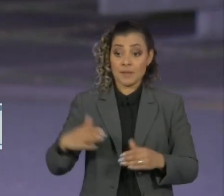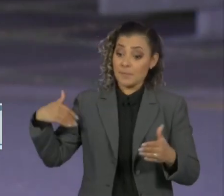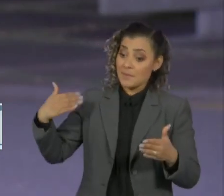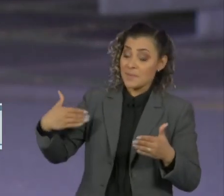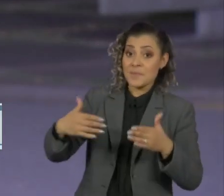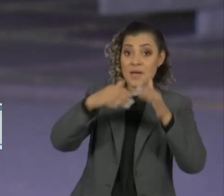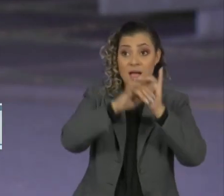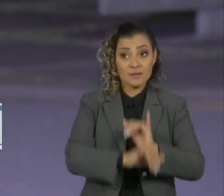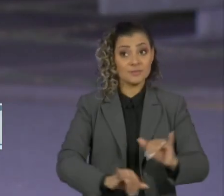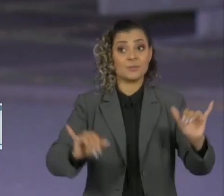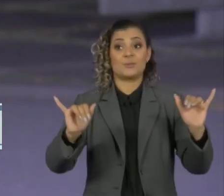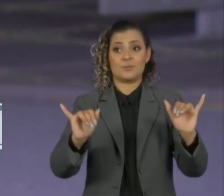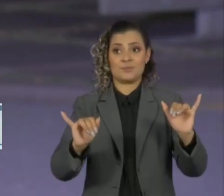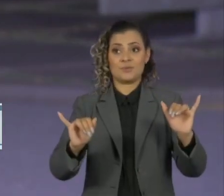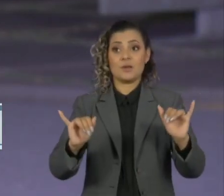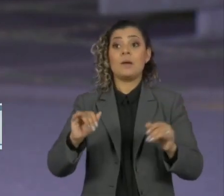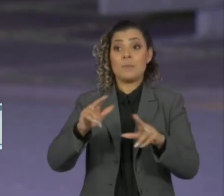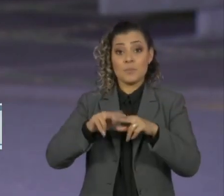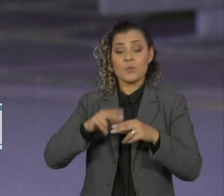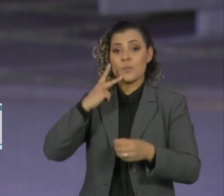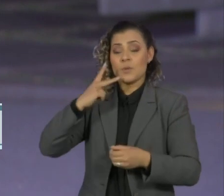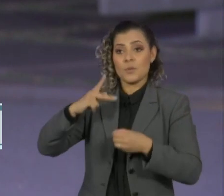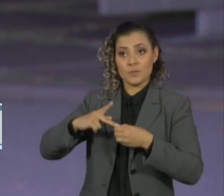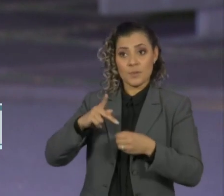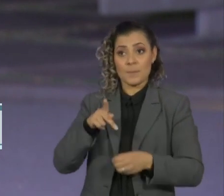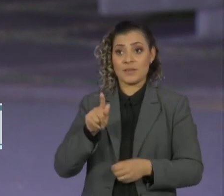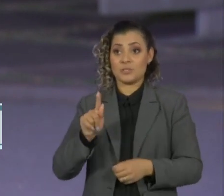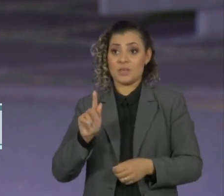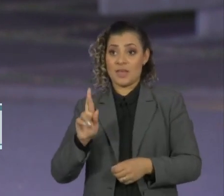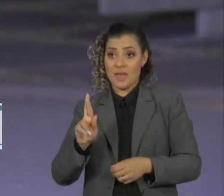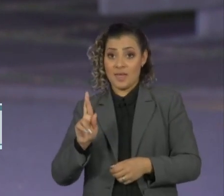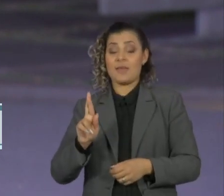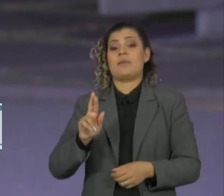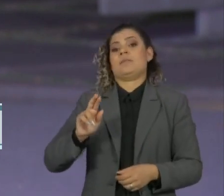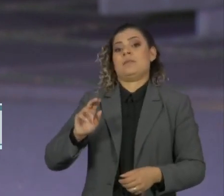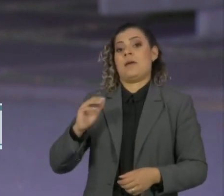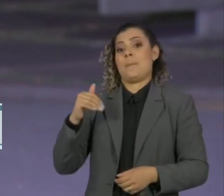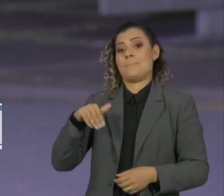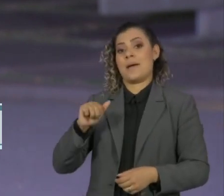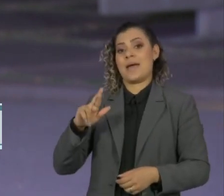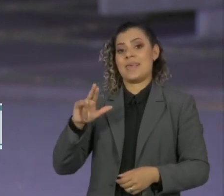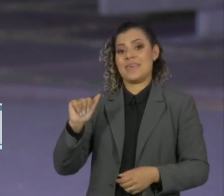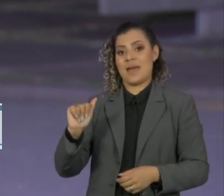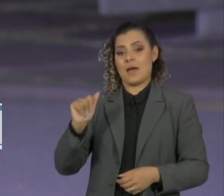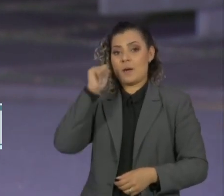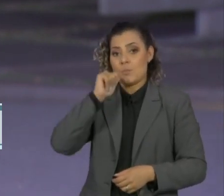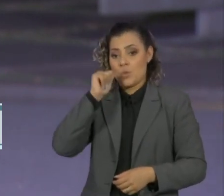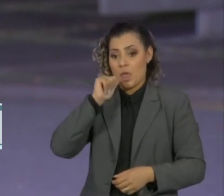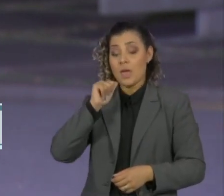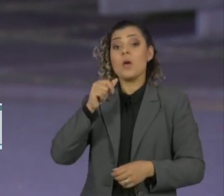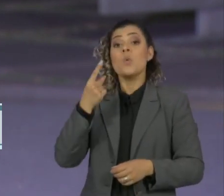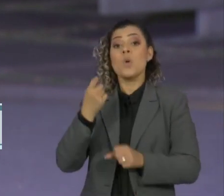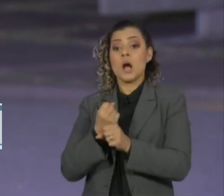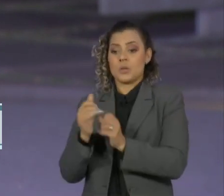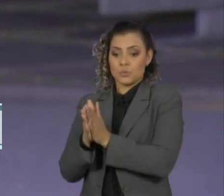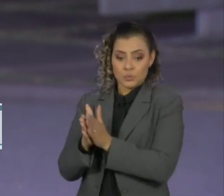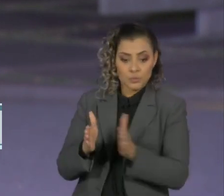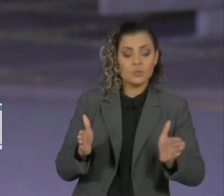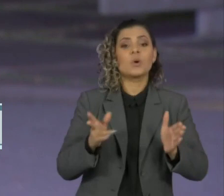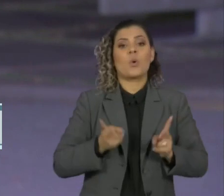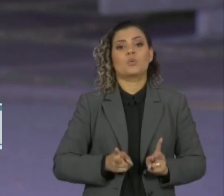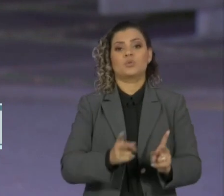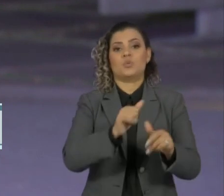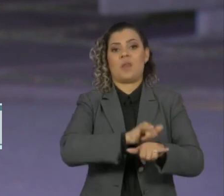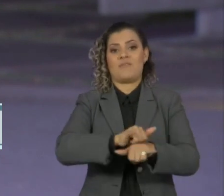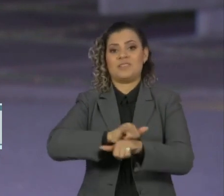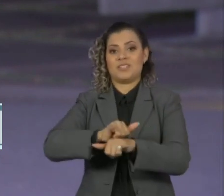do anúncio de Deltan, a subprocuradora-geral da República, Maria Caetana Sintra Santos, prorrogou por mais um ano a atual estrutura